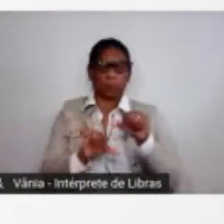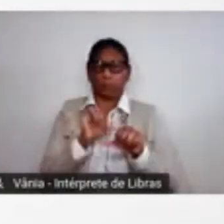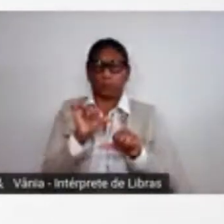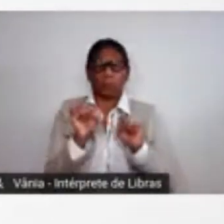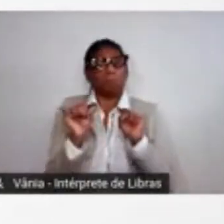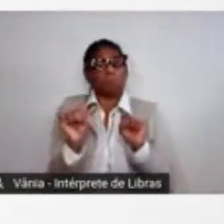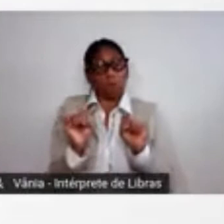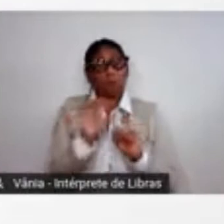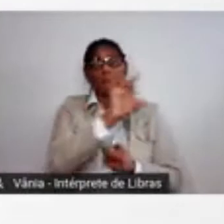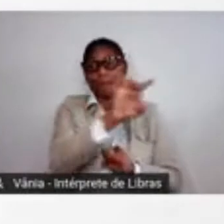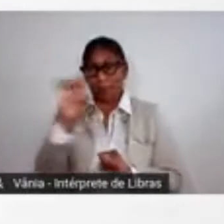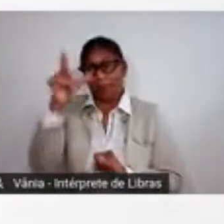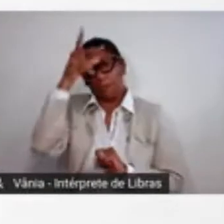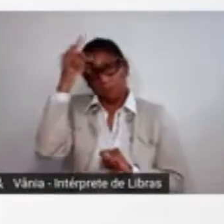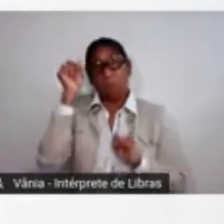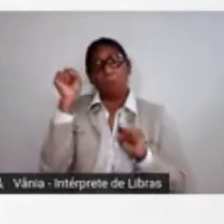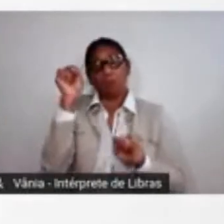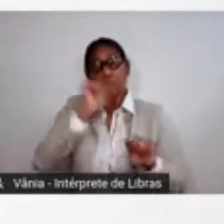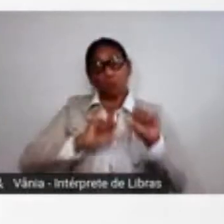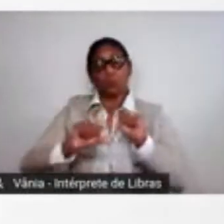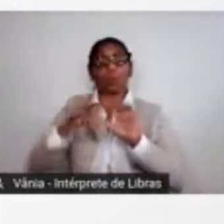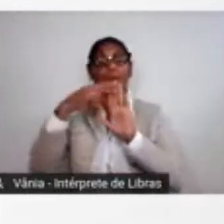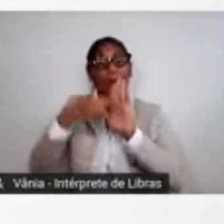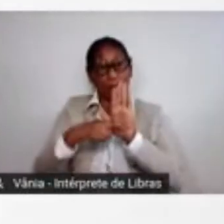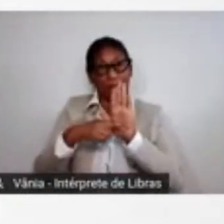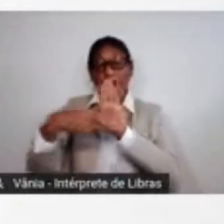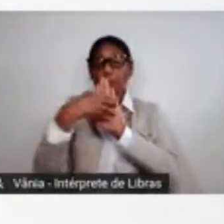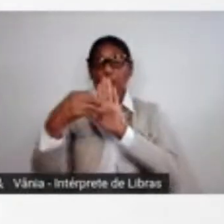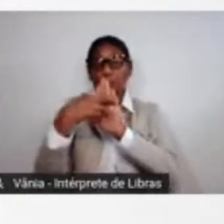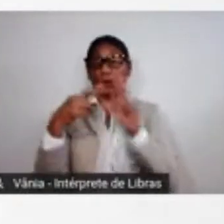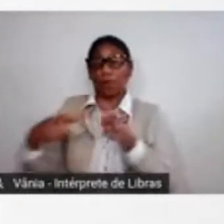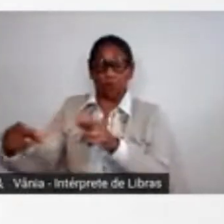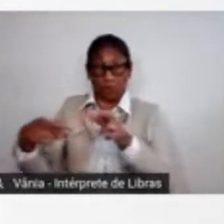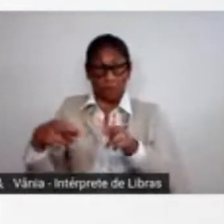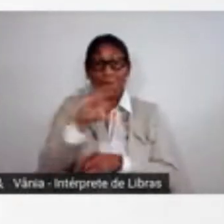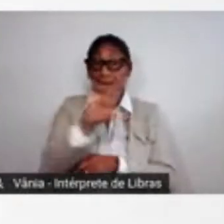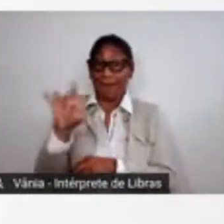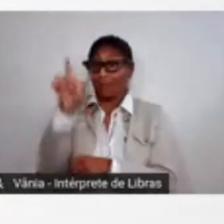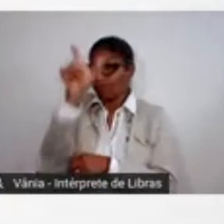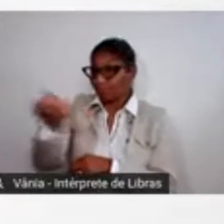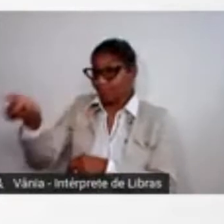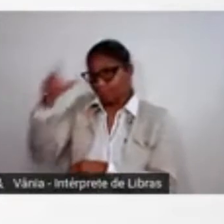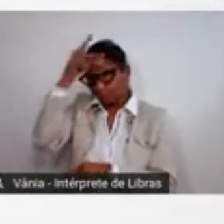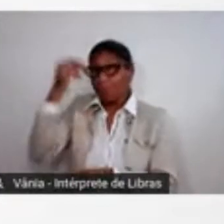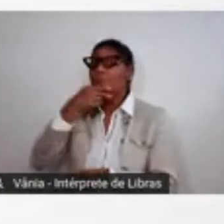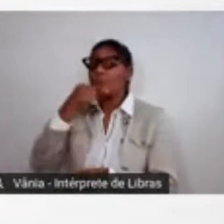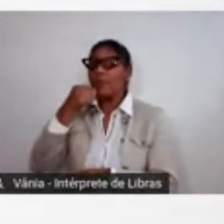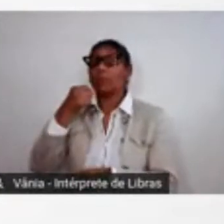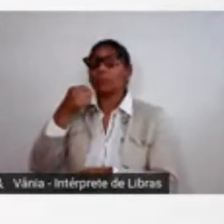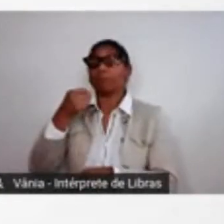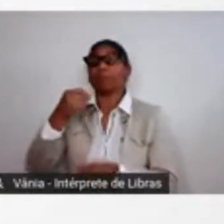os municípios vão poder, então, estabelecer os seus modelos regionais e cada prefeito define a implementação desse